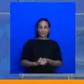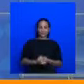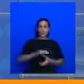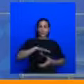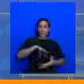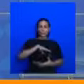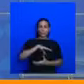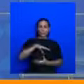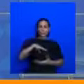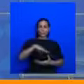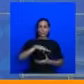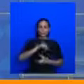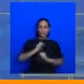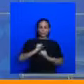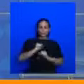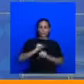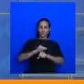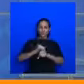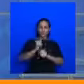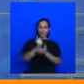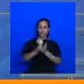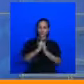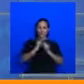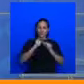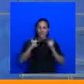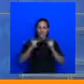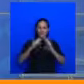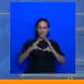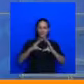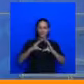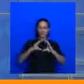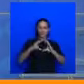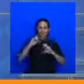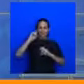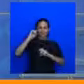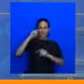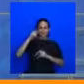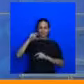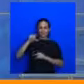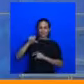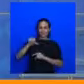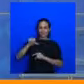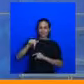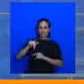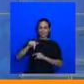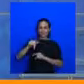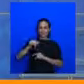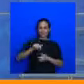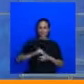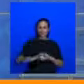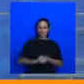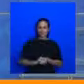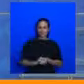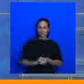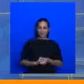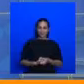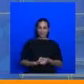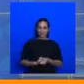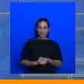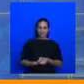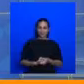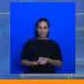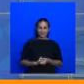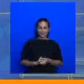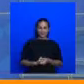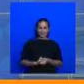O globo segue girando. Pode chamar que a sorte vem. Bola preta, 97. Preta, número